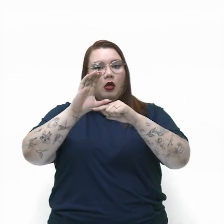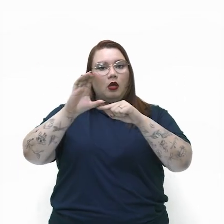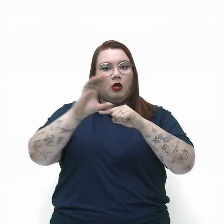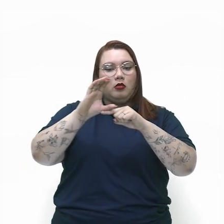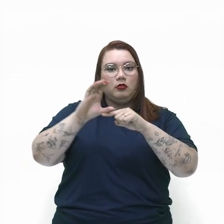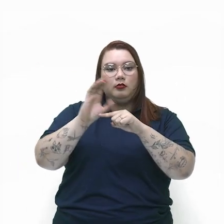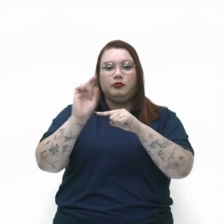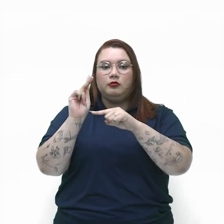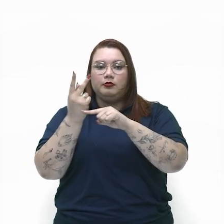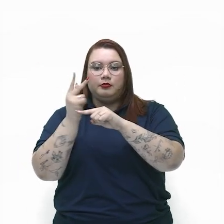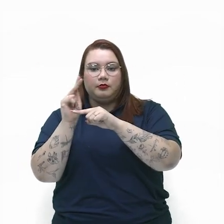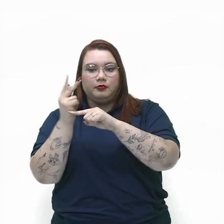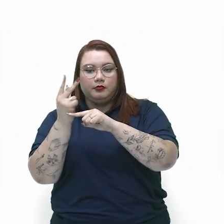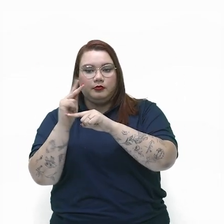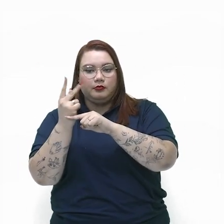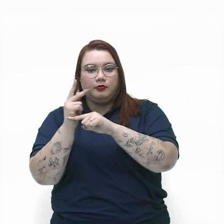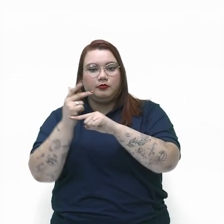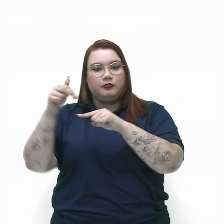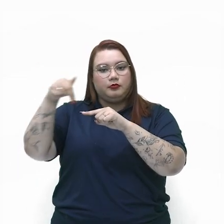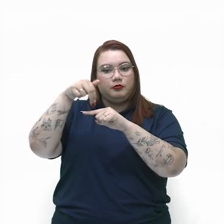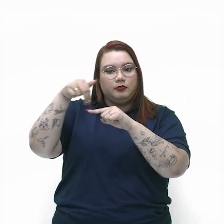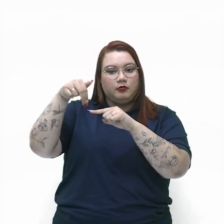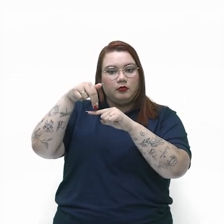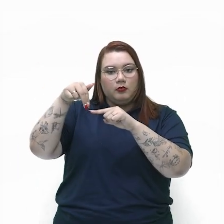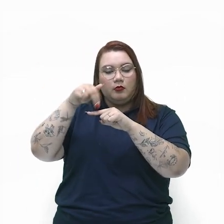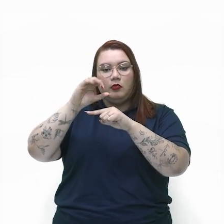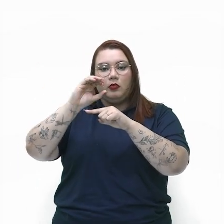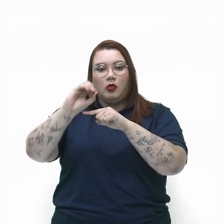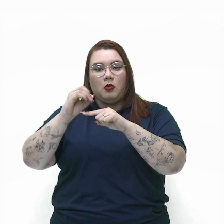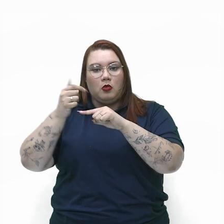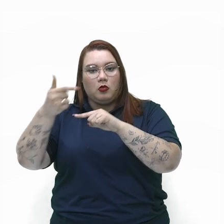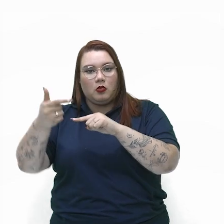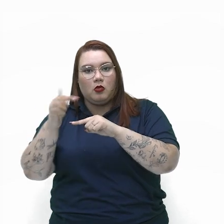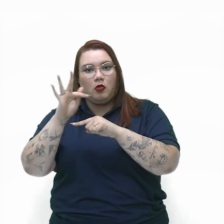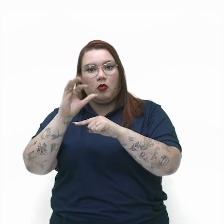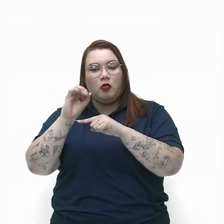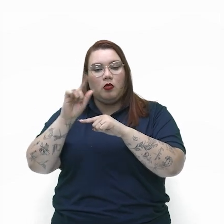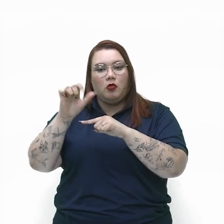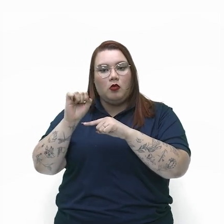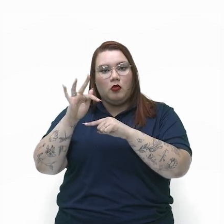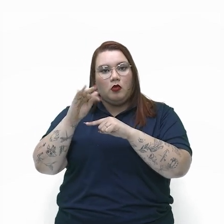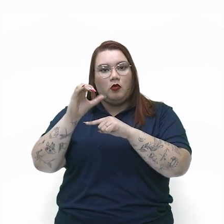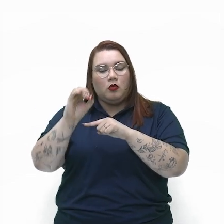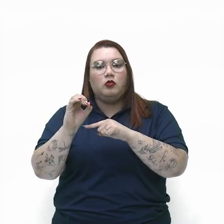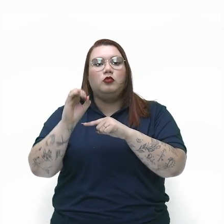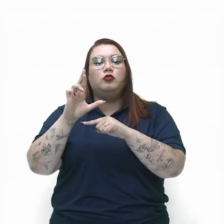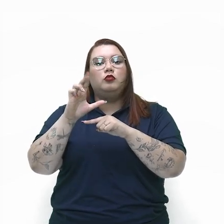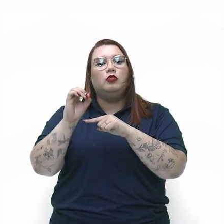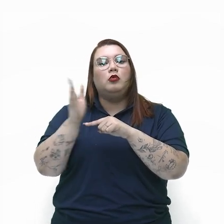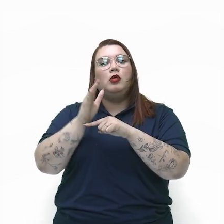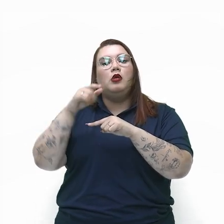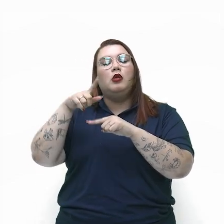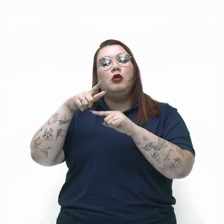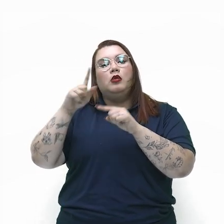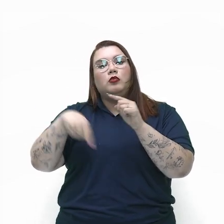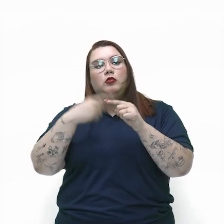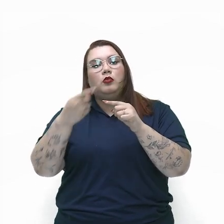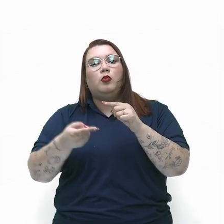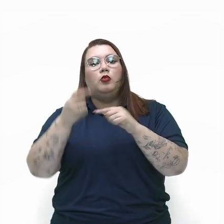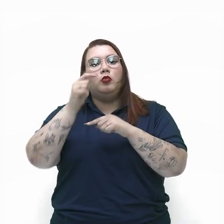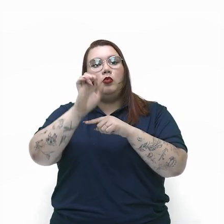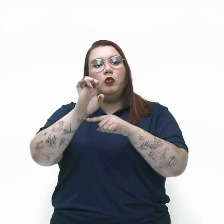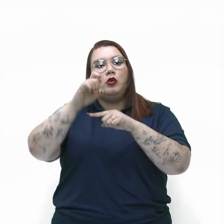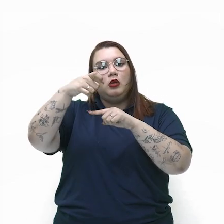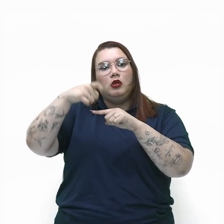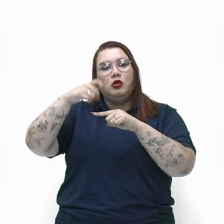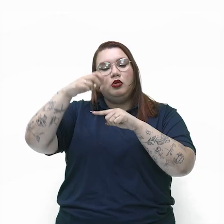como o carbono, o hidrogênio, o nitrogênio, o oxigênio, o fósforo e o enxofre. E é